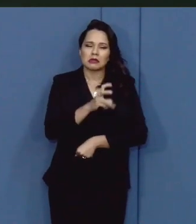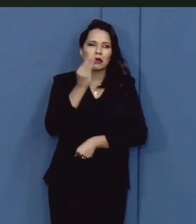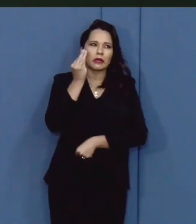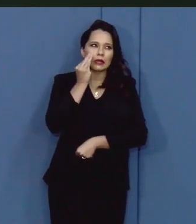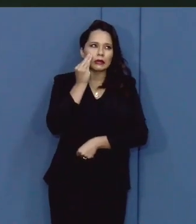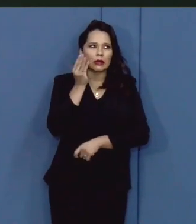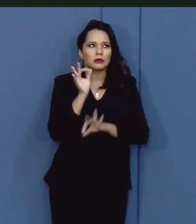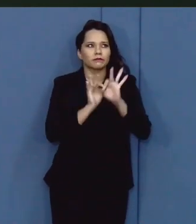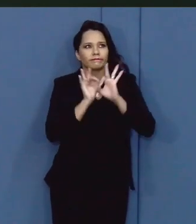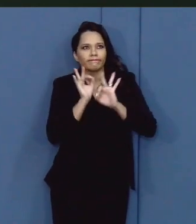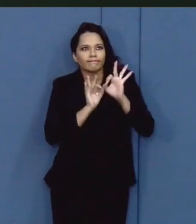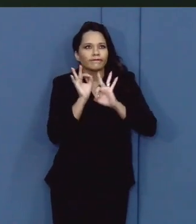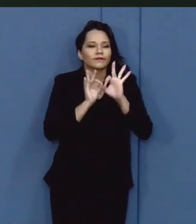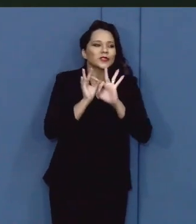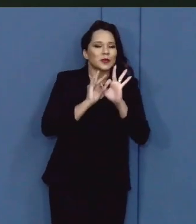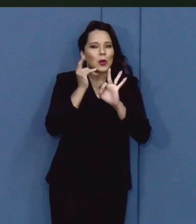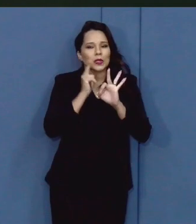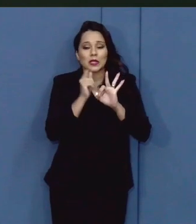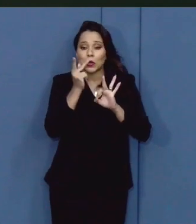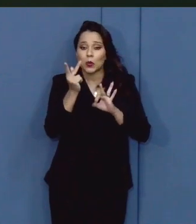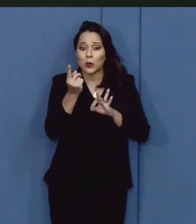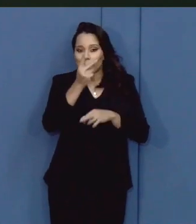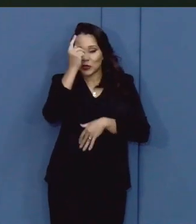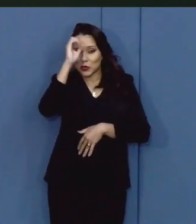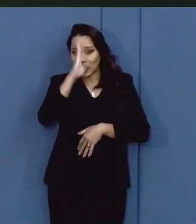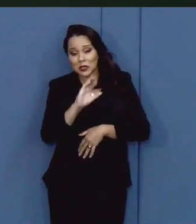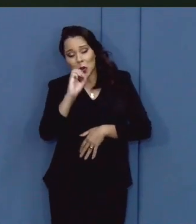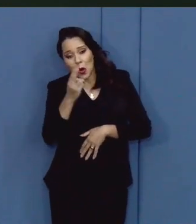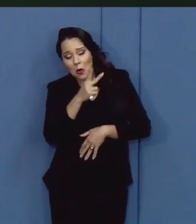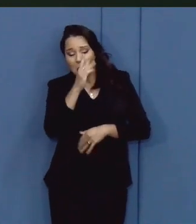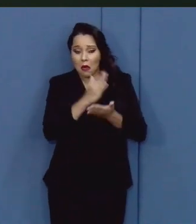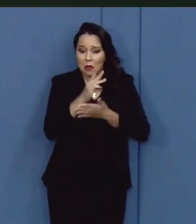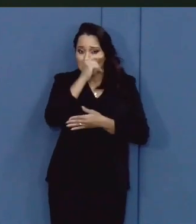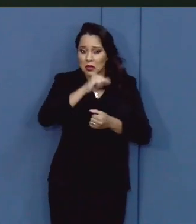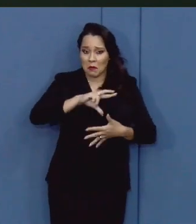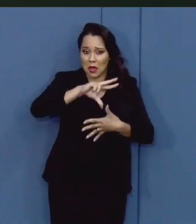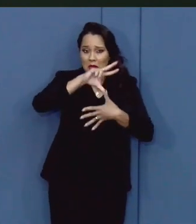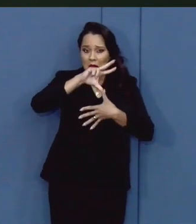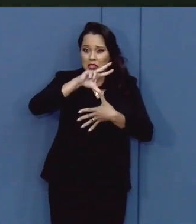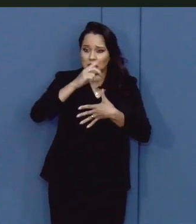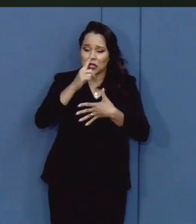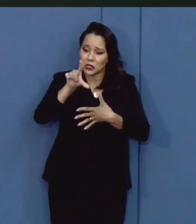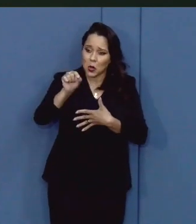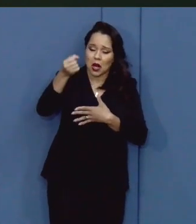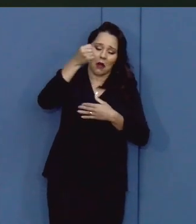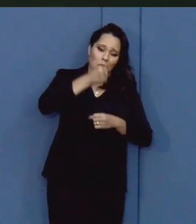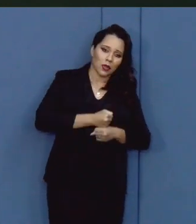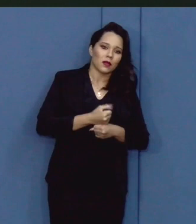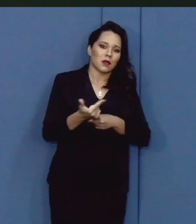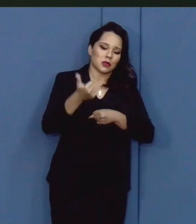tentando preparar para deixar um brasileiro, alguém da América Latina, no grupo, nós fizemos